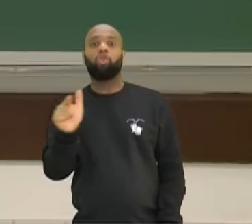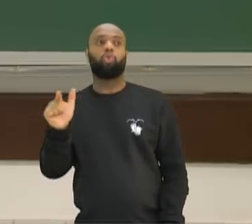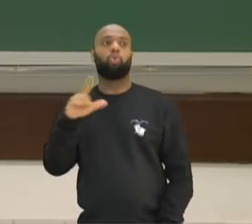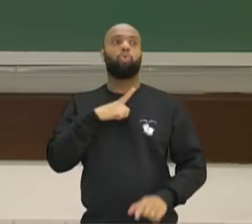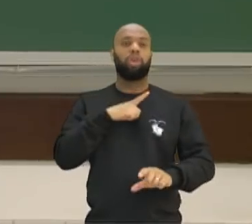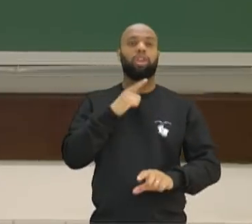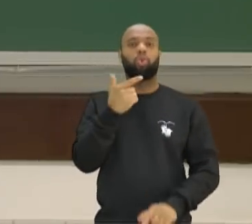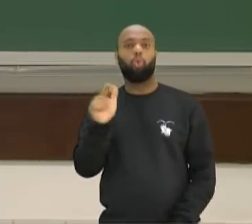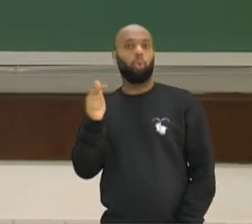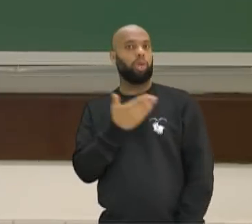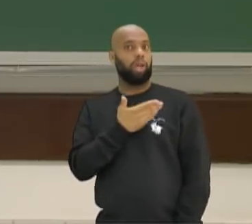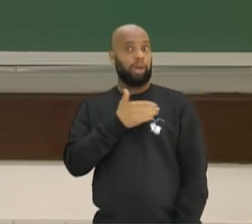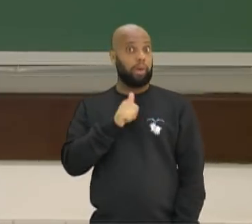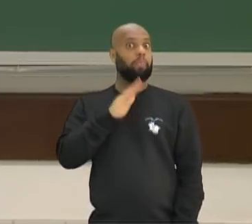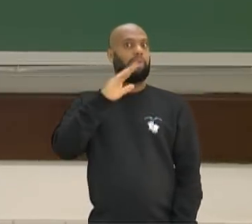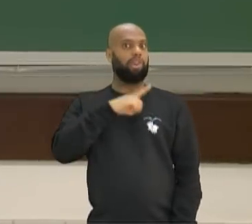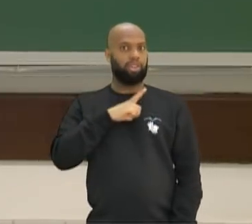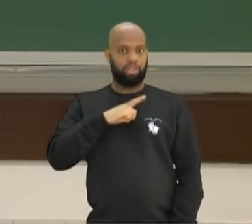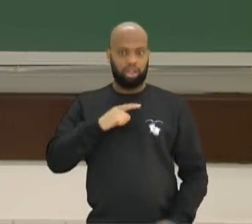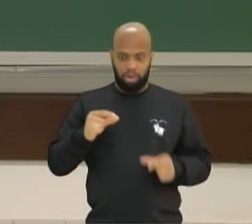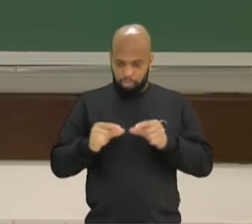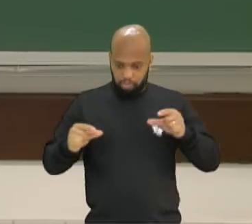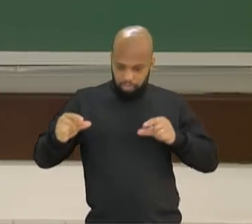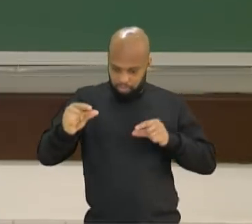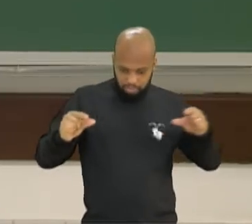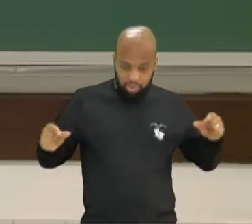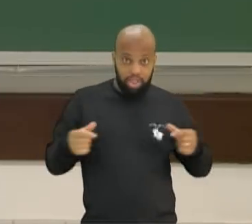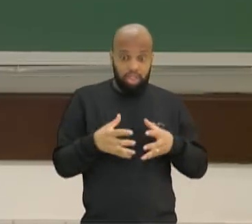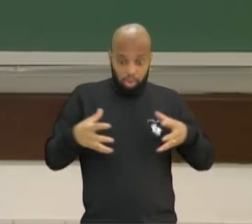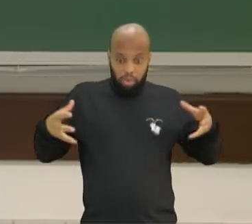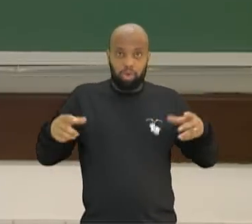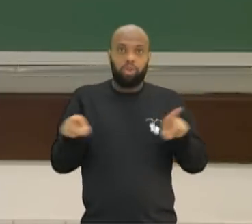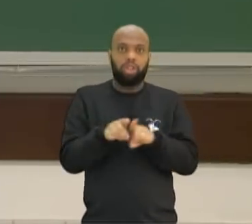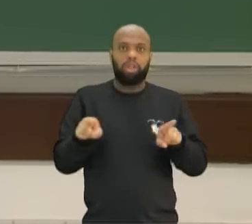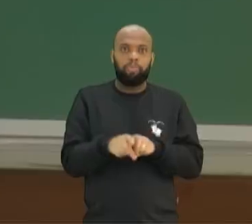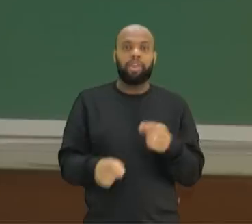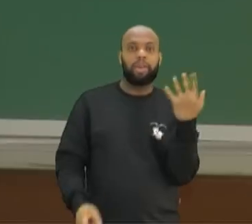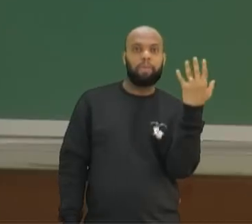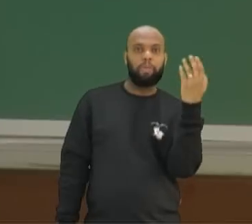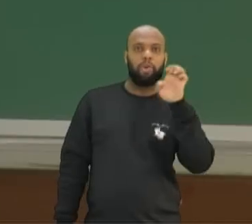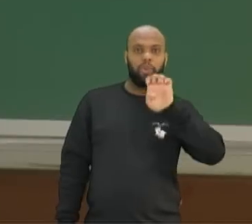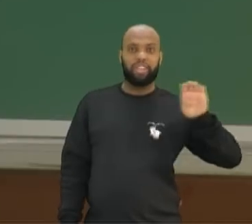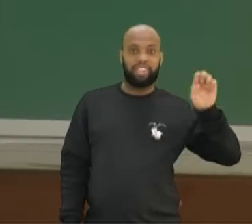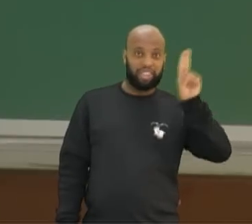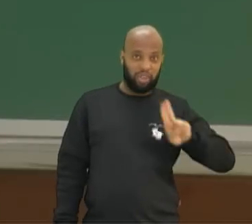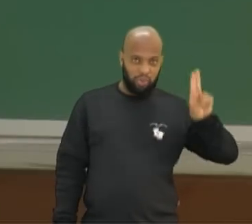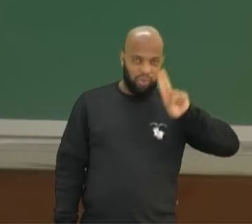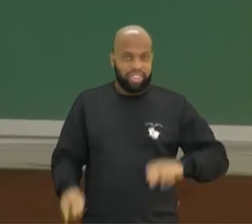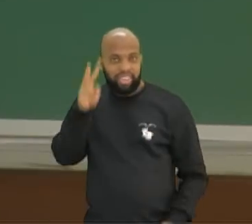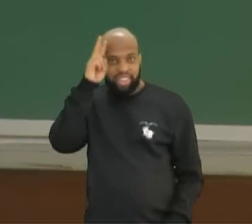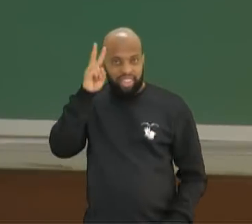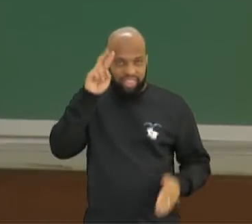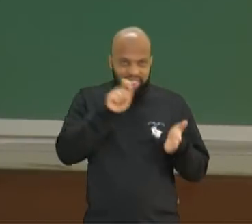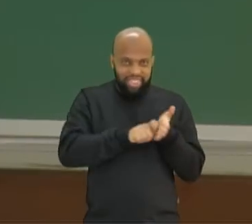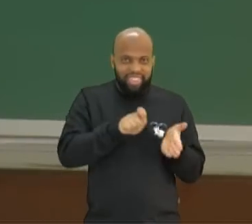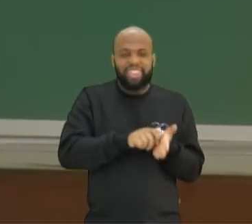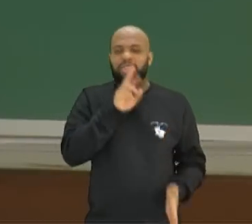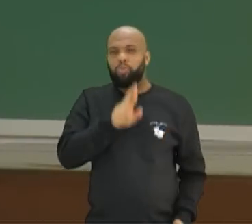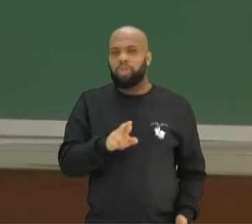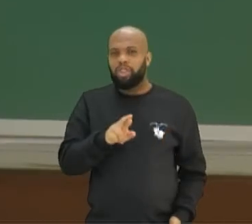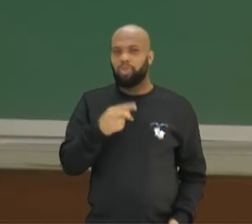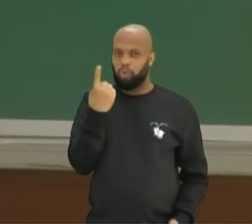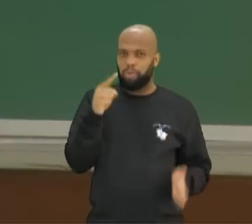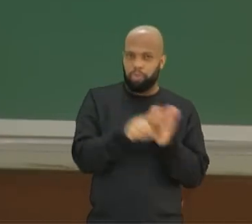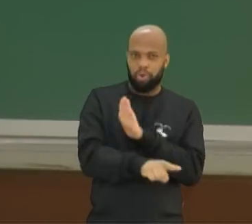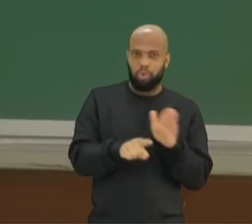mais amigas, e essas amigas também são canhotas. Lembram aquilo que nós respondemos em uma das questões?